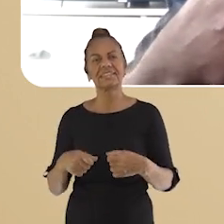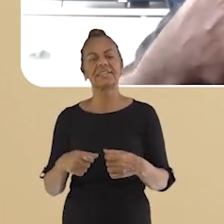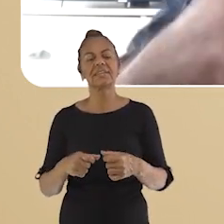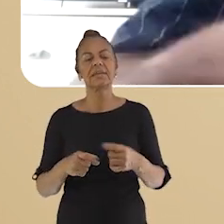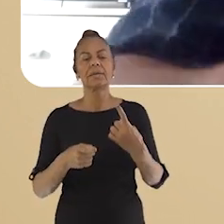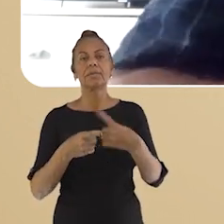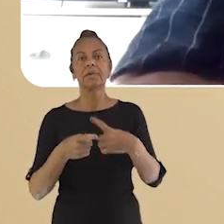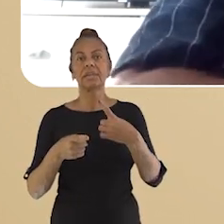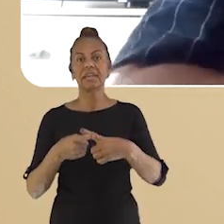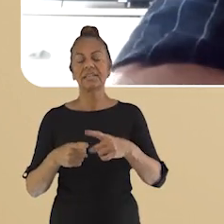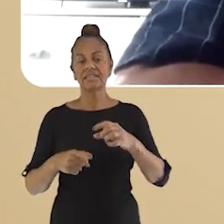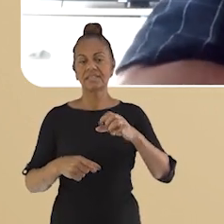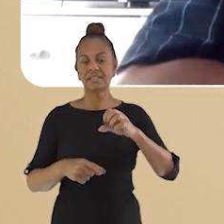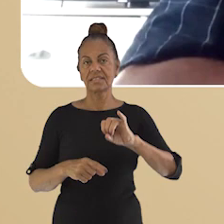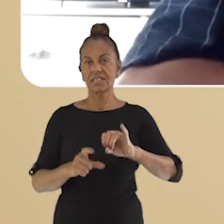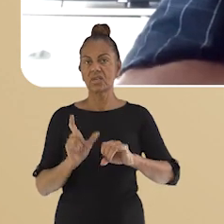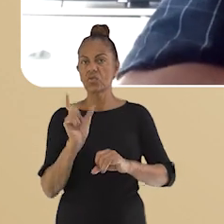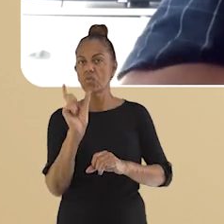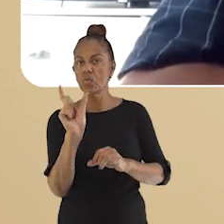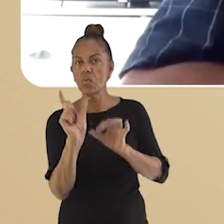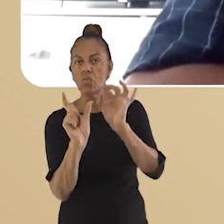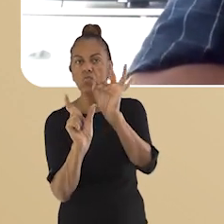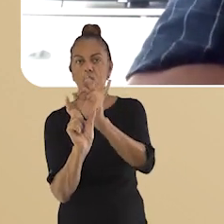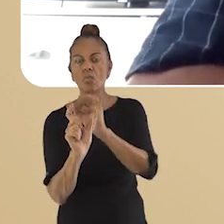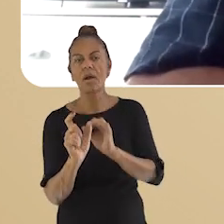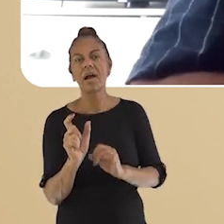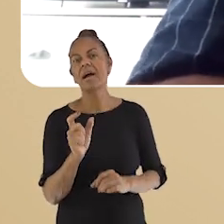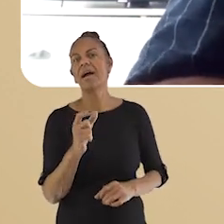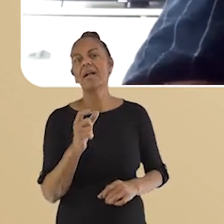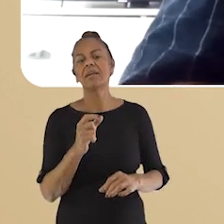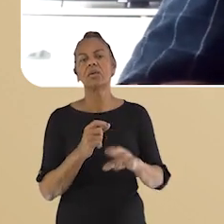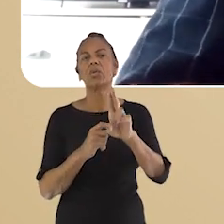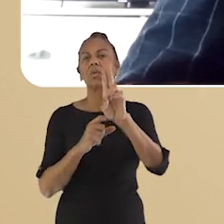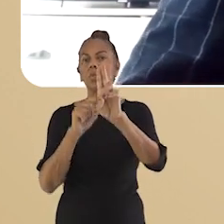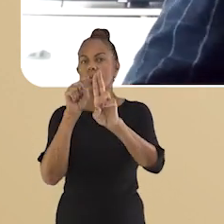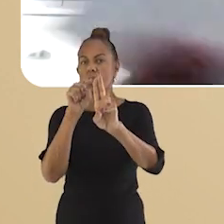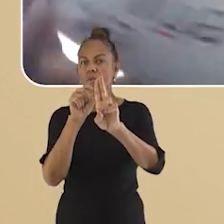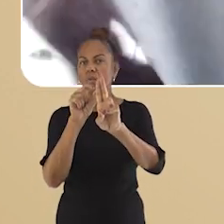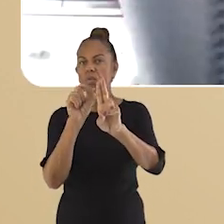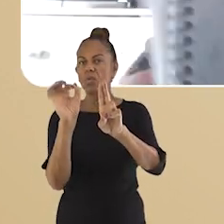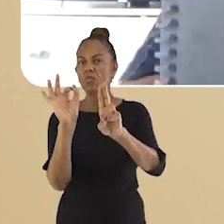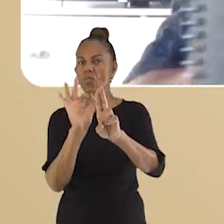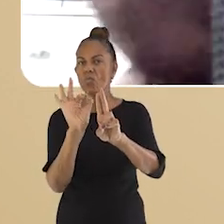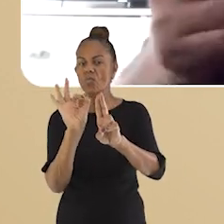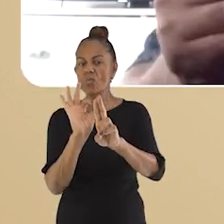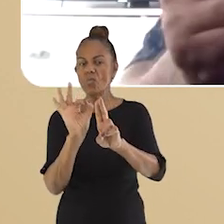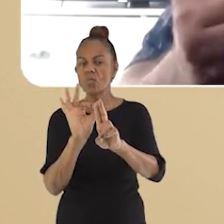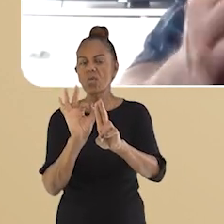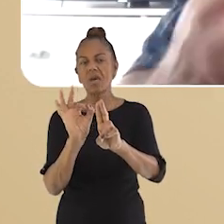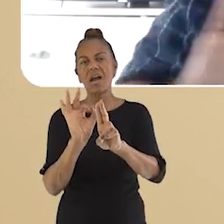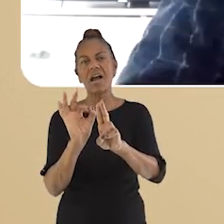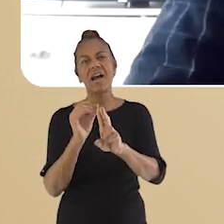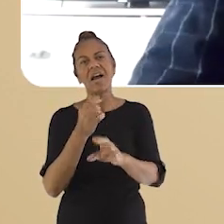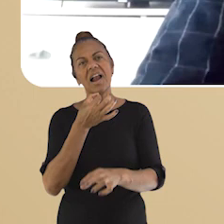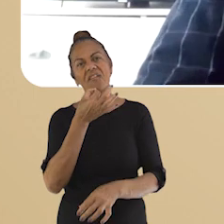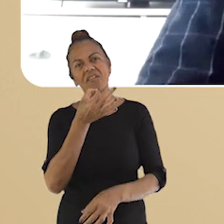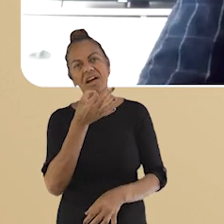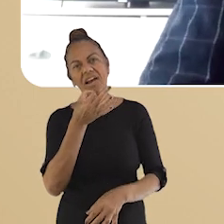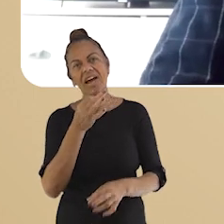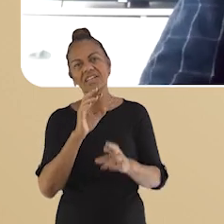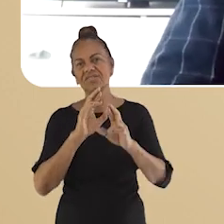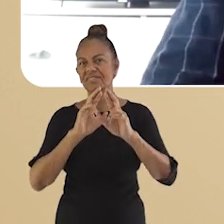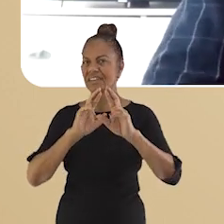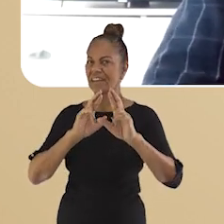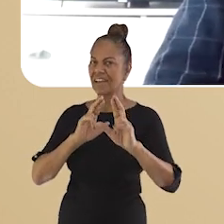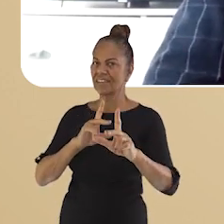U, porque se não houvesse este U, esta vogal U, a pronúncia seria